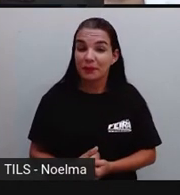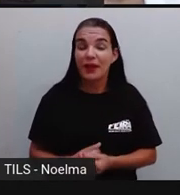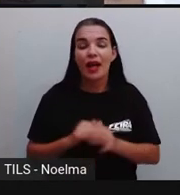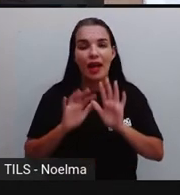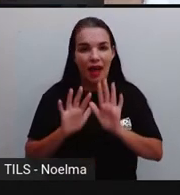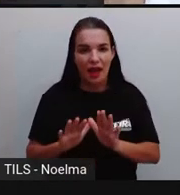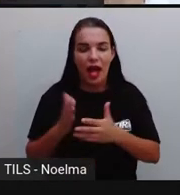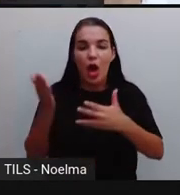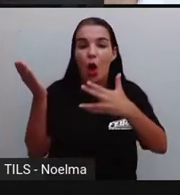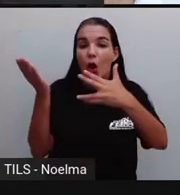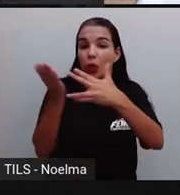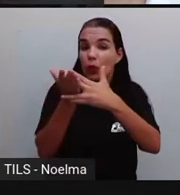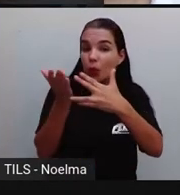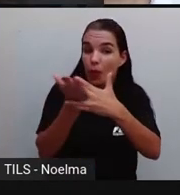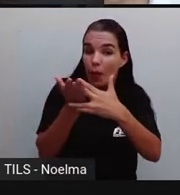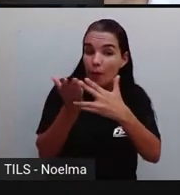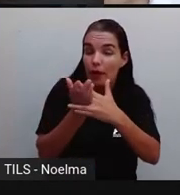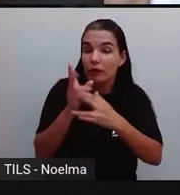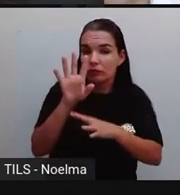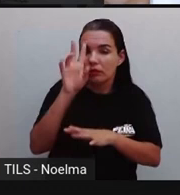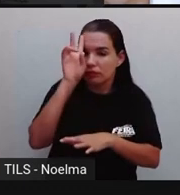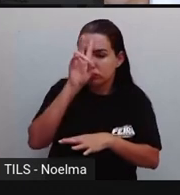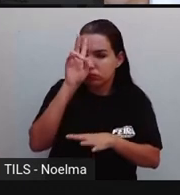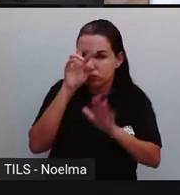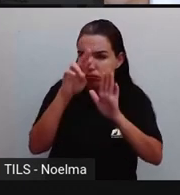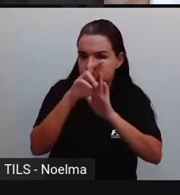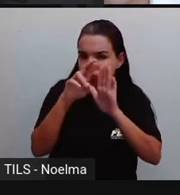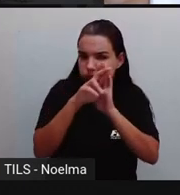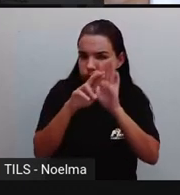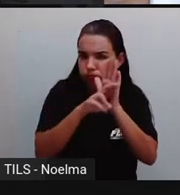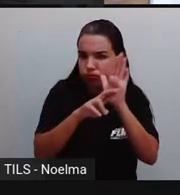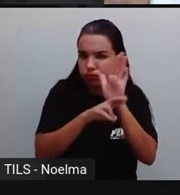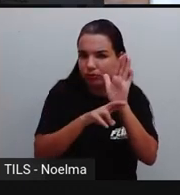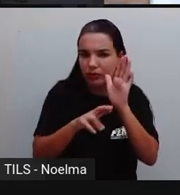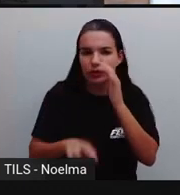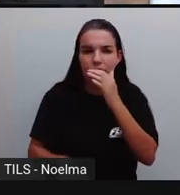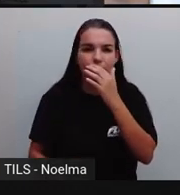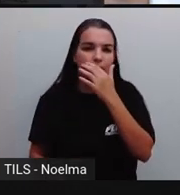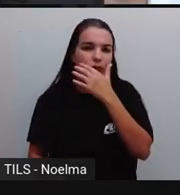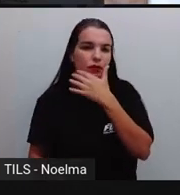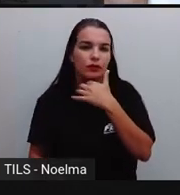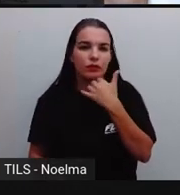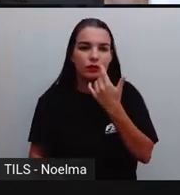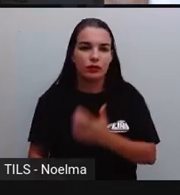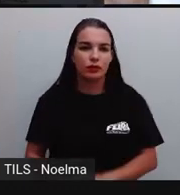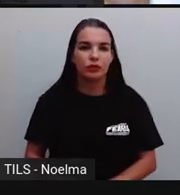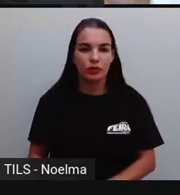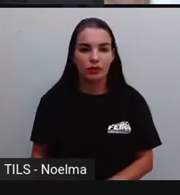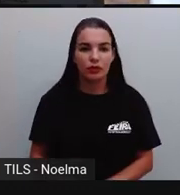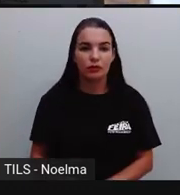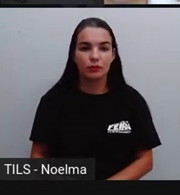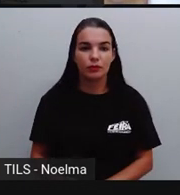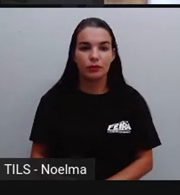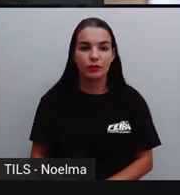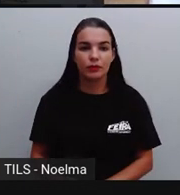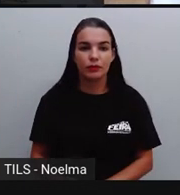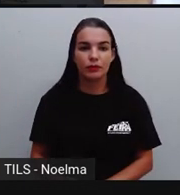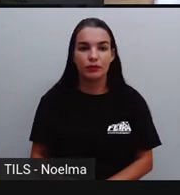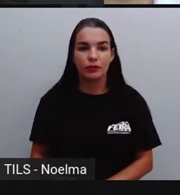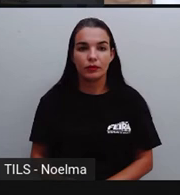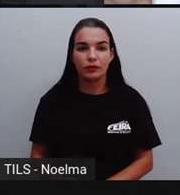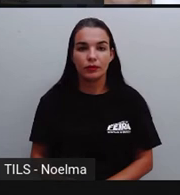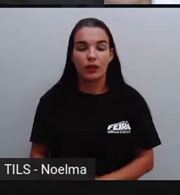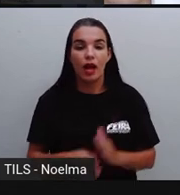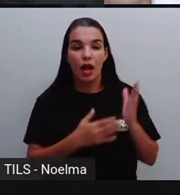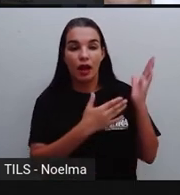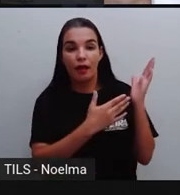Bom, lembram da nossa regrinha anterior? Deixa até a prova voltar aqui para o segundo ano entender, tá? Lembram